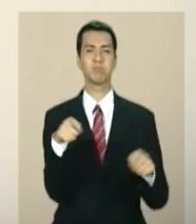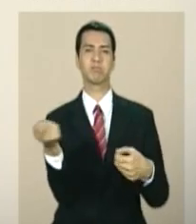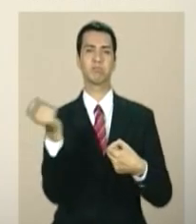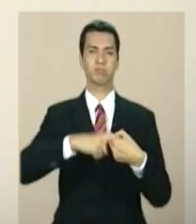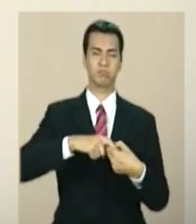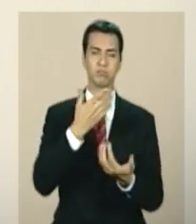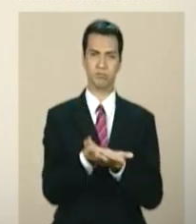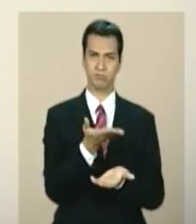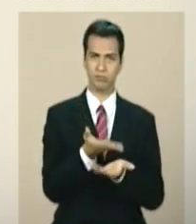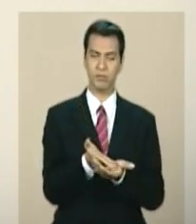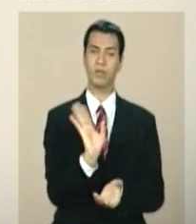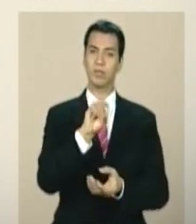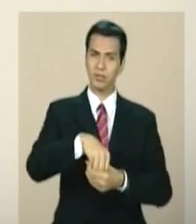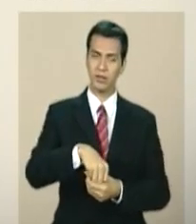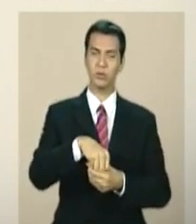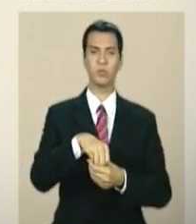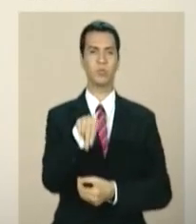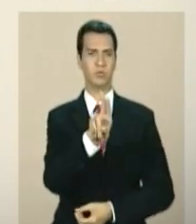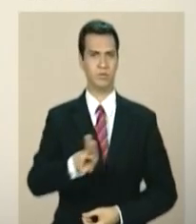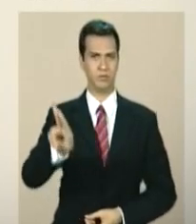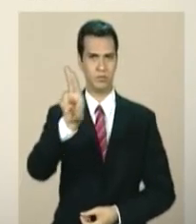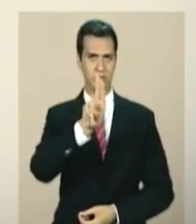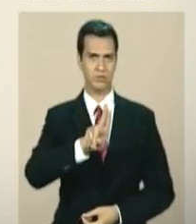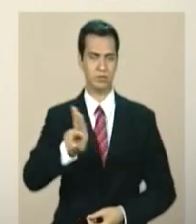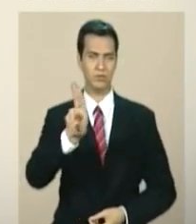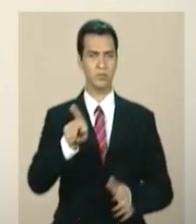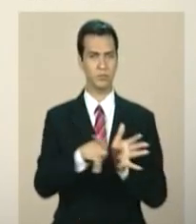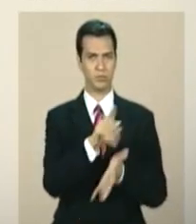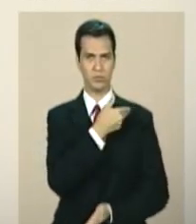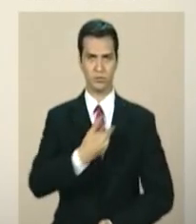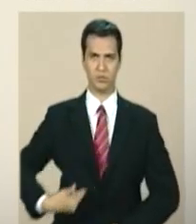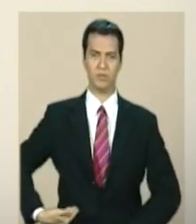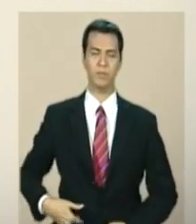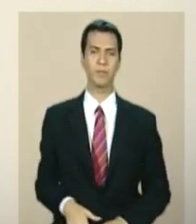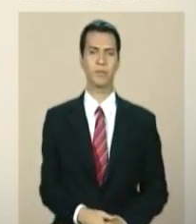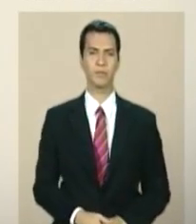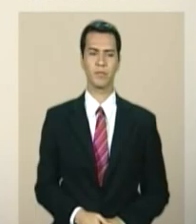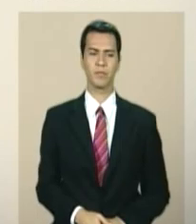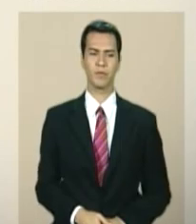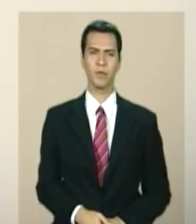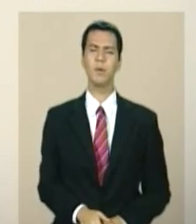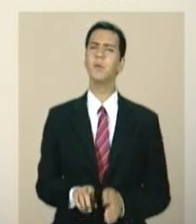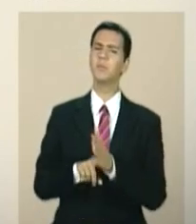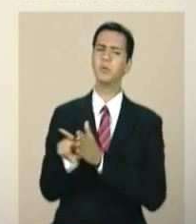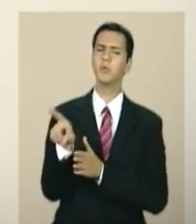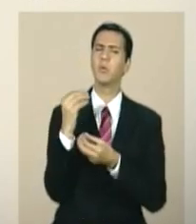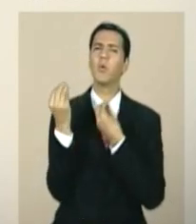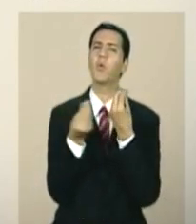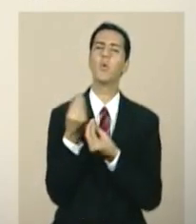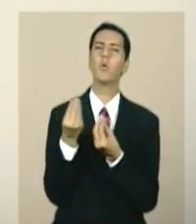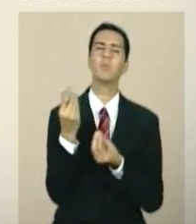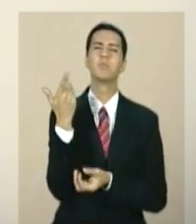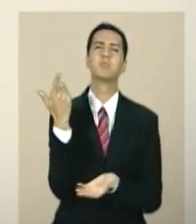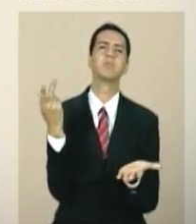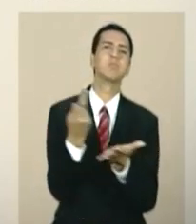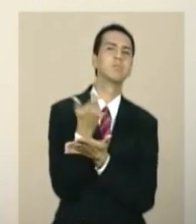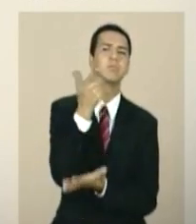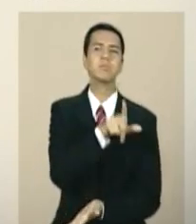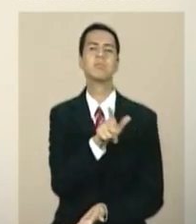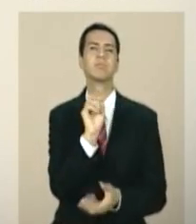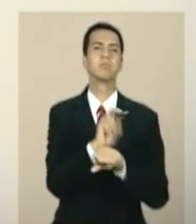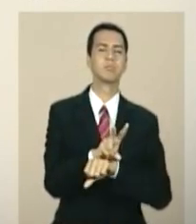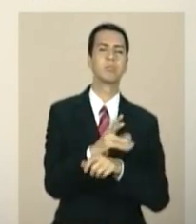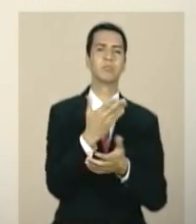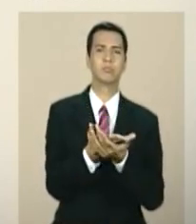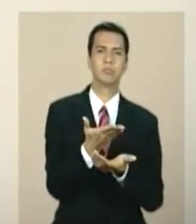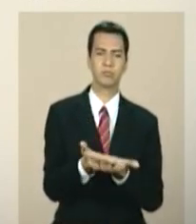públicas de ensino superior e Como funciona essa seleção presidenta olha o siu seleciona O estudante com